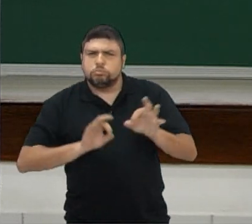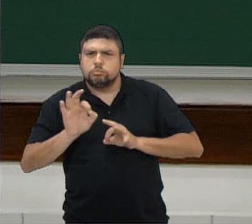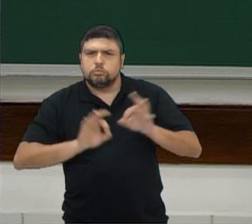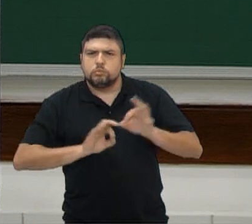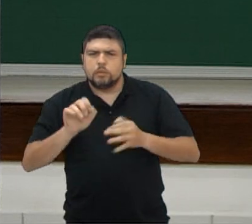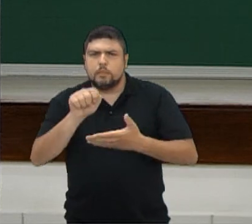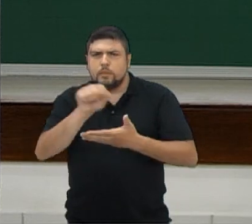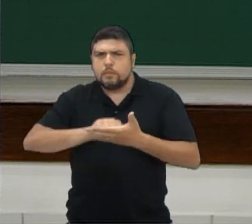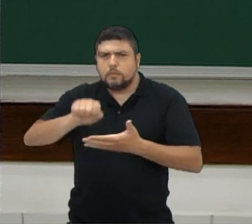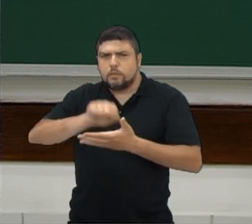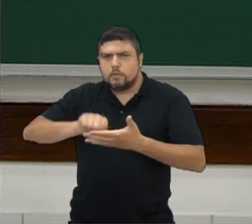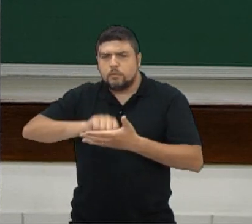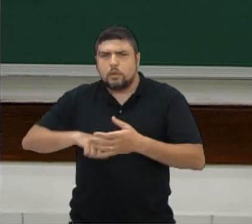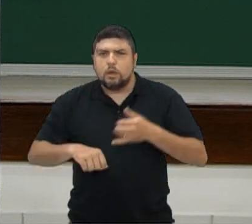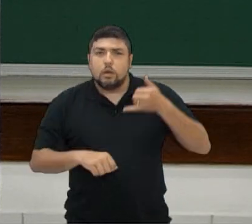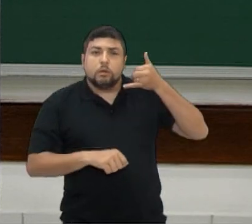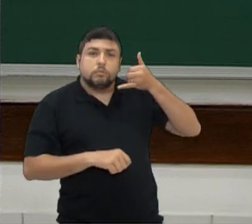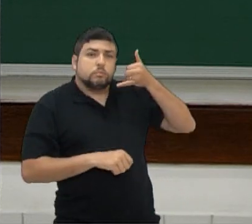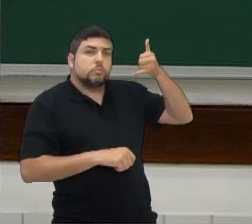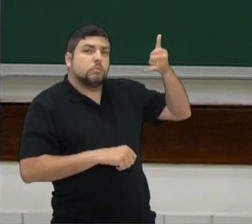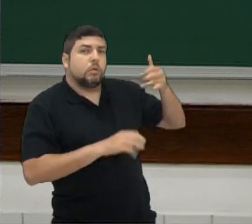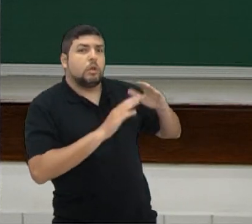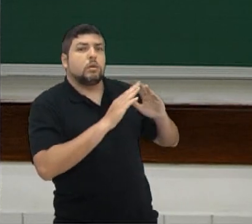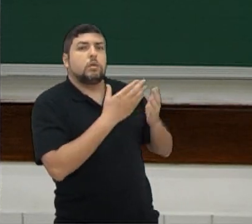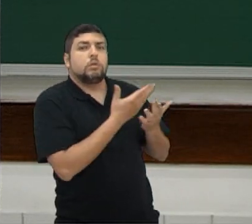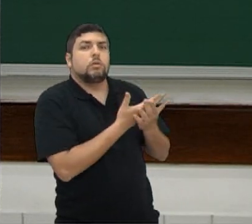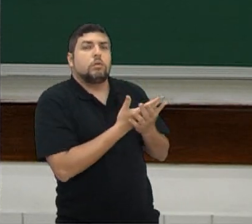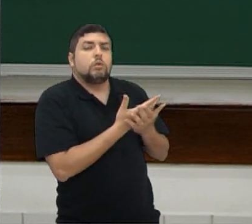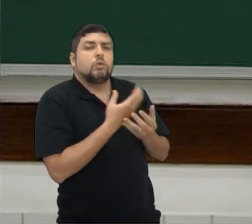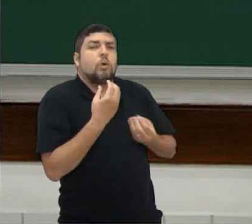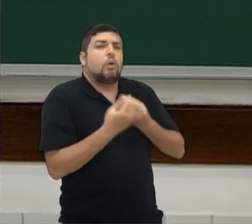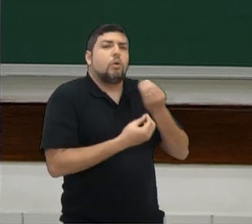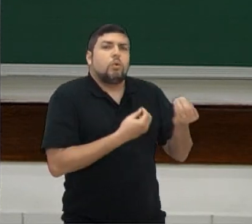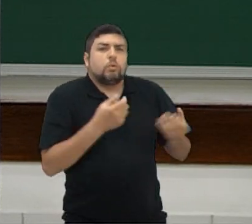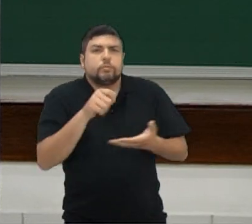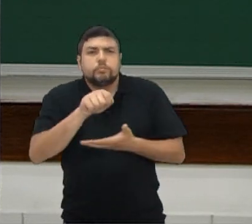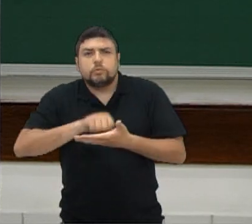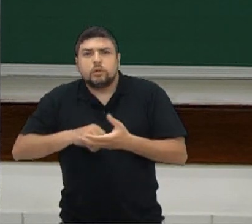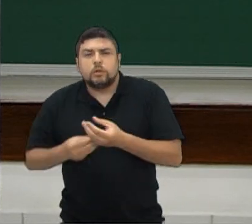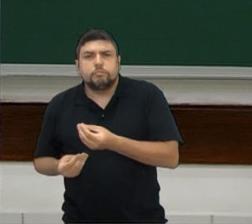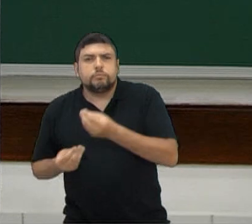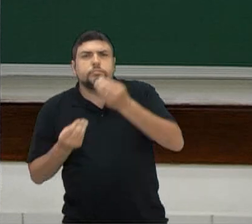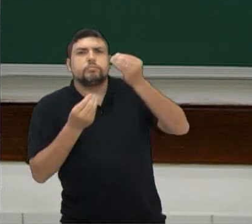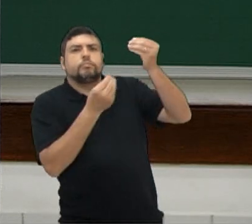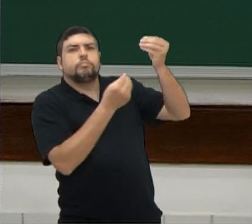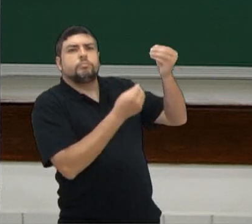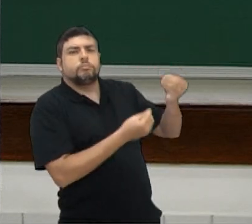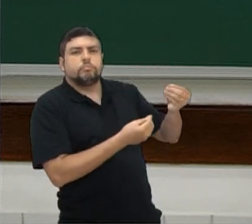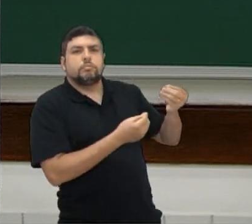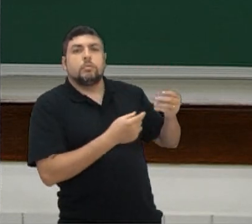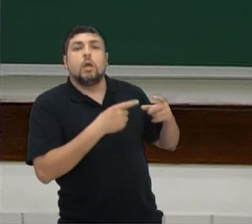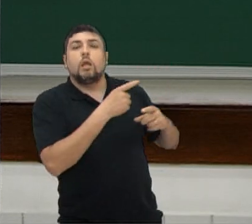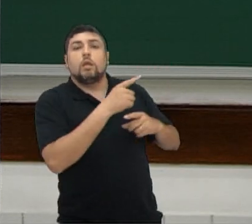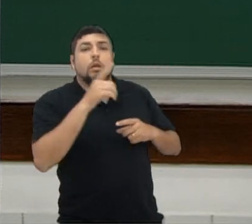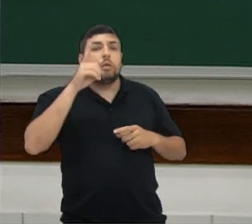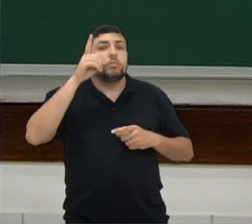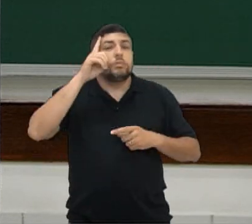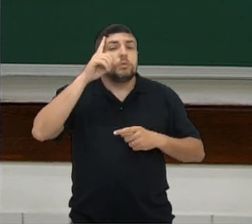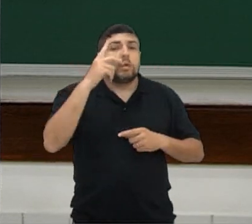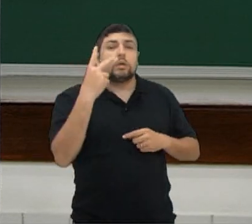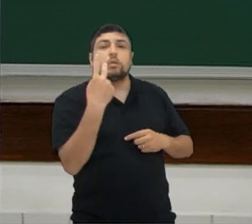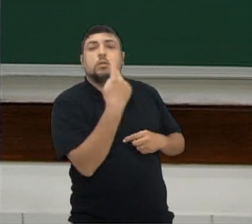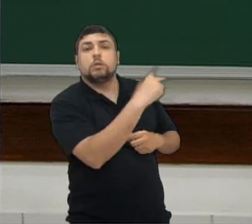equipe pedagógica e diretiva das escolas de vocês está fazendo aí um cronograma de entrega das atividades, né, e de